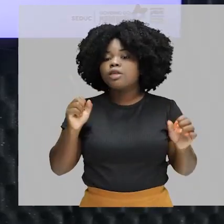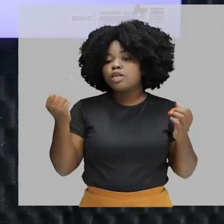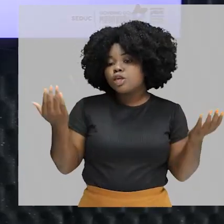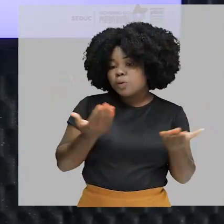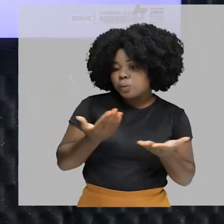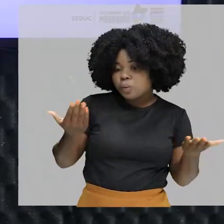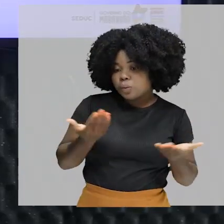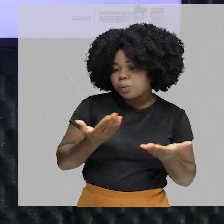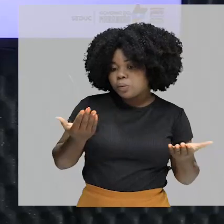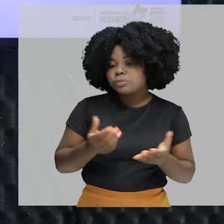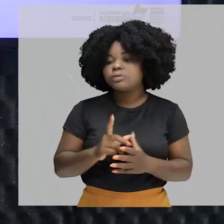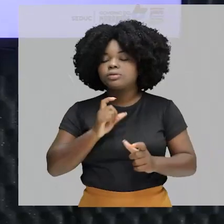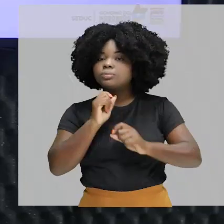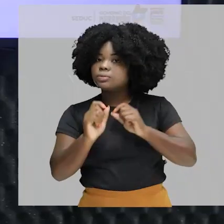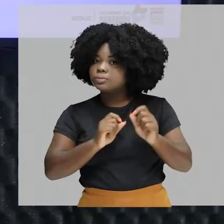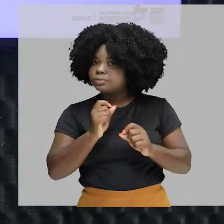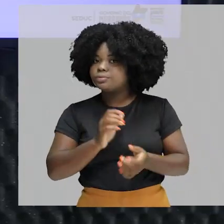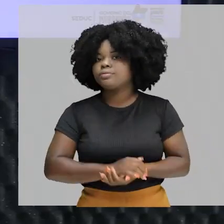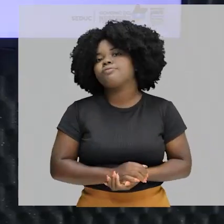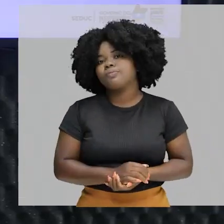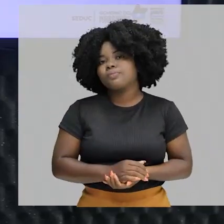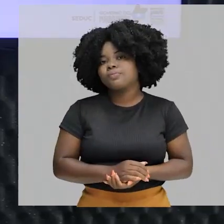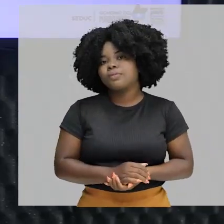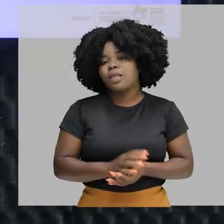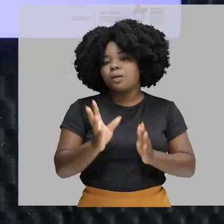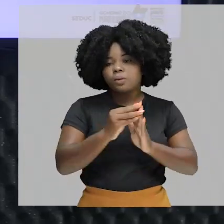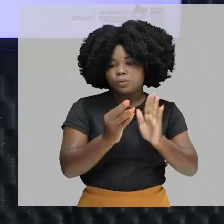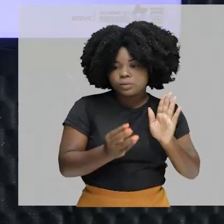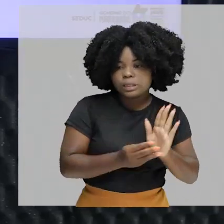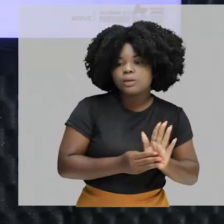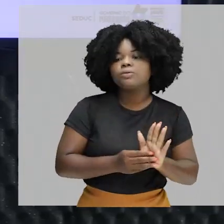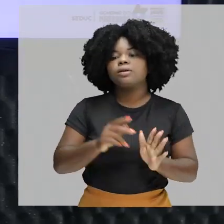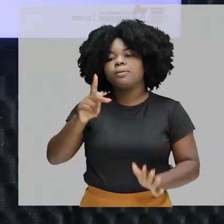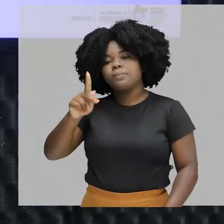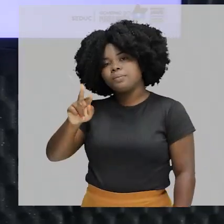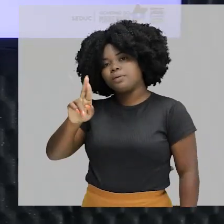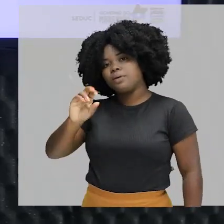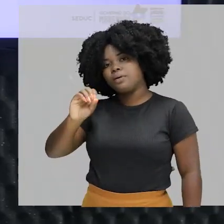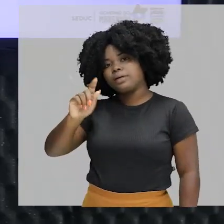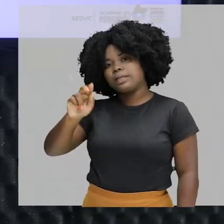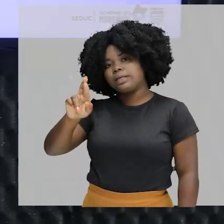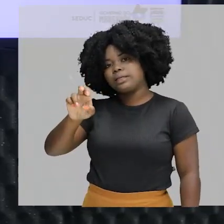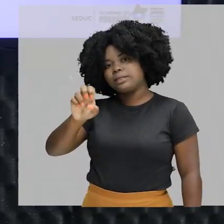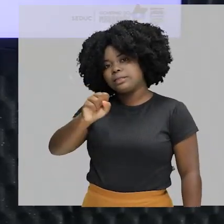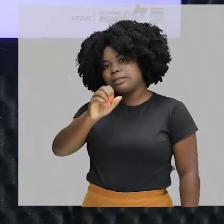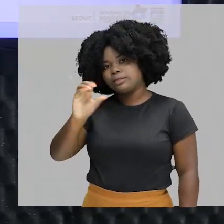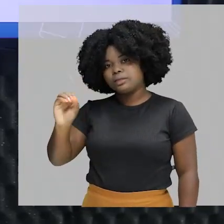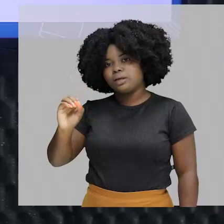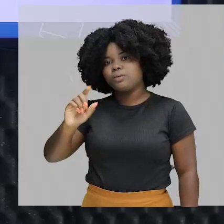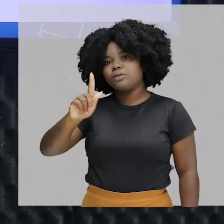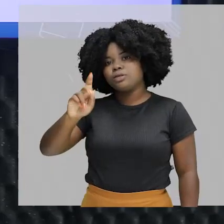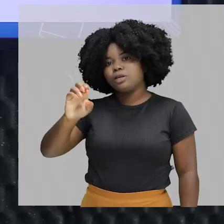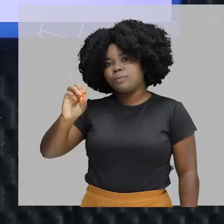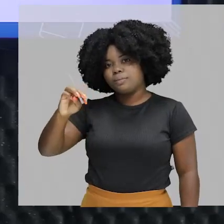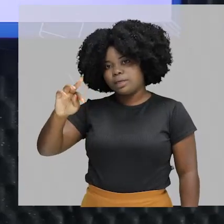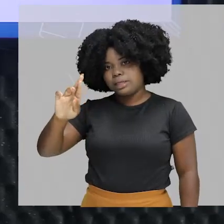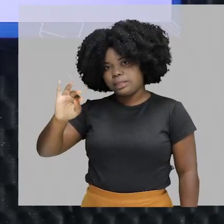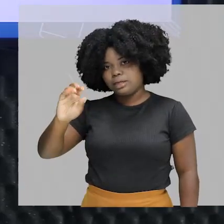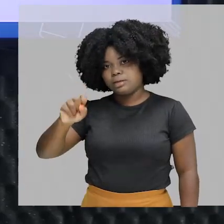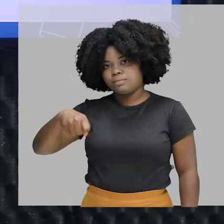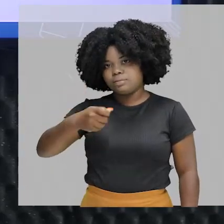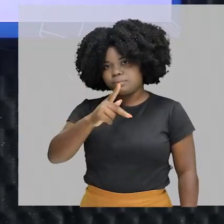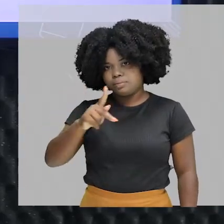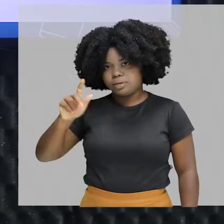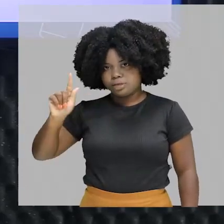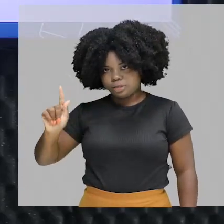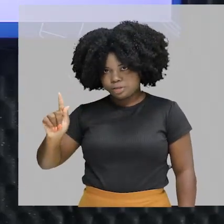de hoje, nós estamos fazendo o estudo das progressões geométricas, tá? E para esse momento, nós já